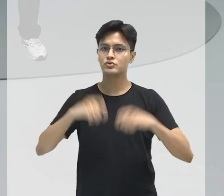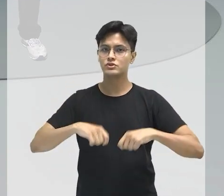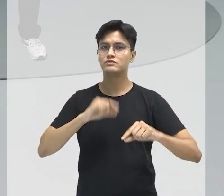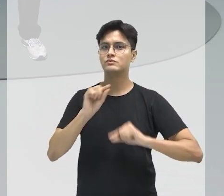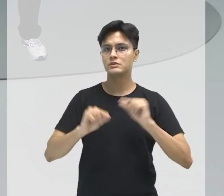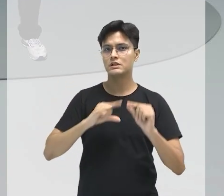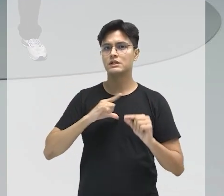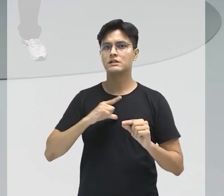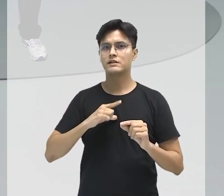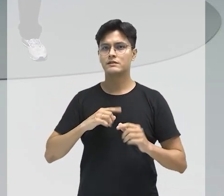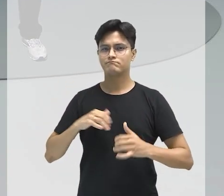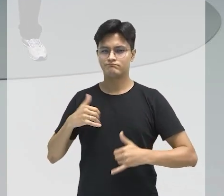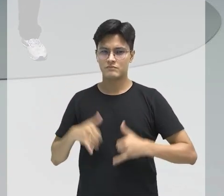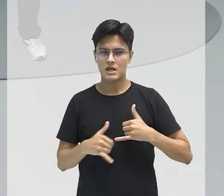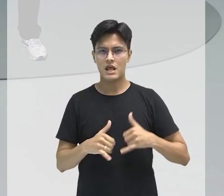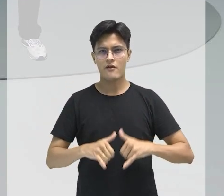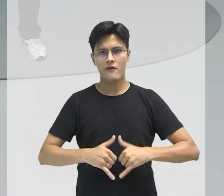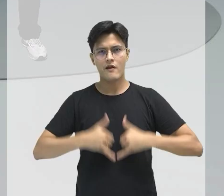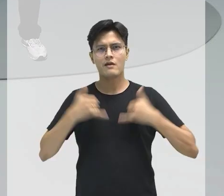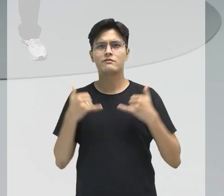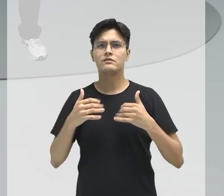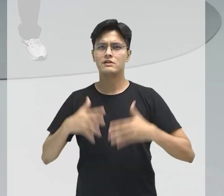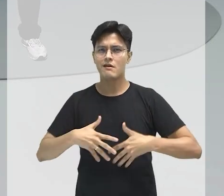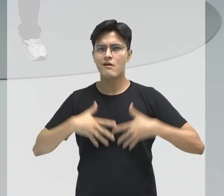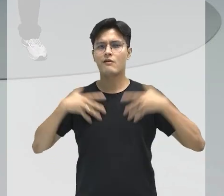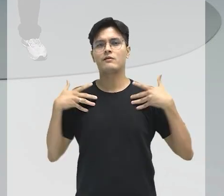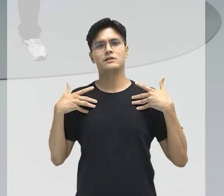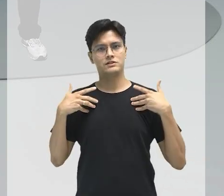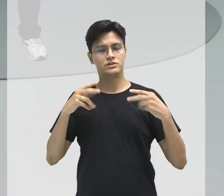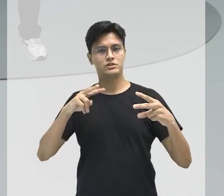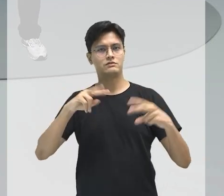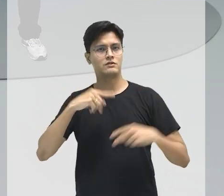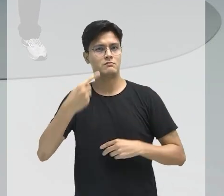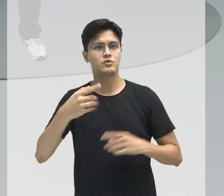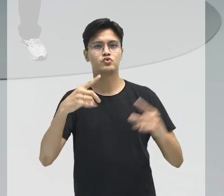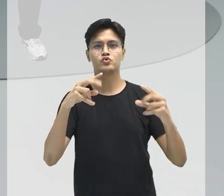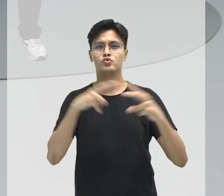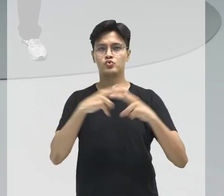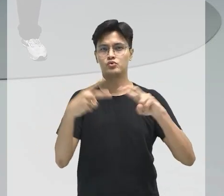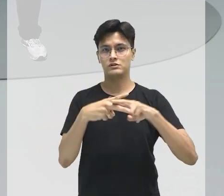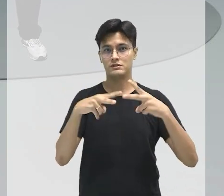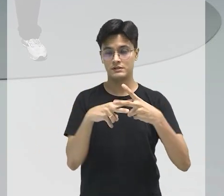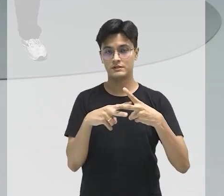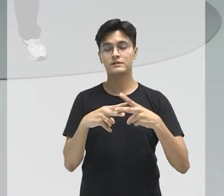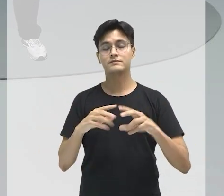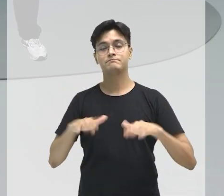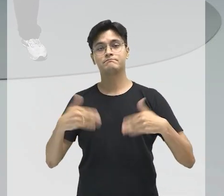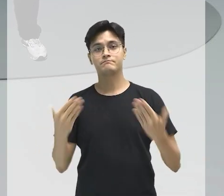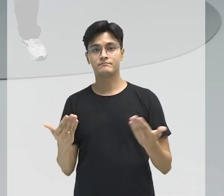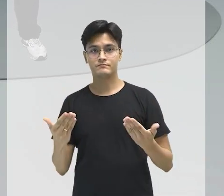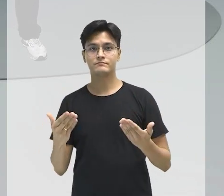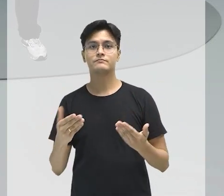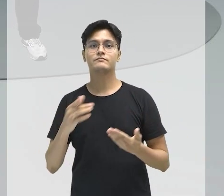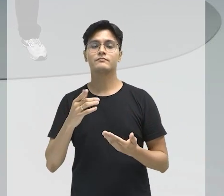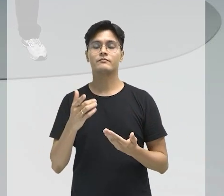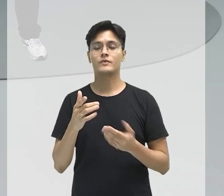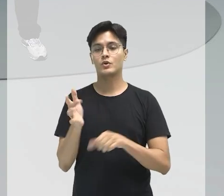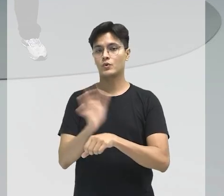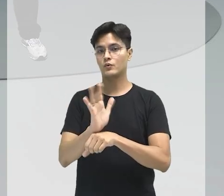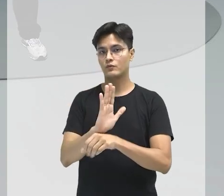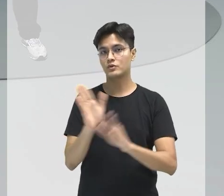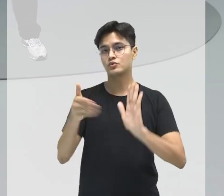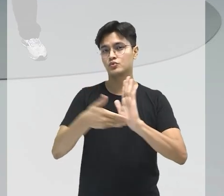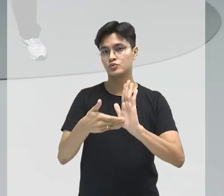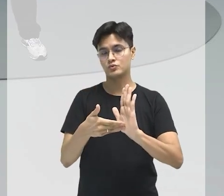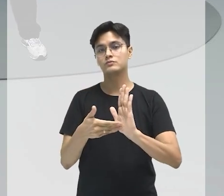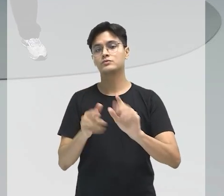mais um gás ali para poder lutar com o seu oponente. E aí vem, como nós vimos nesse último vídeo que falou